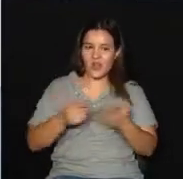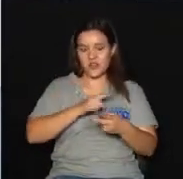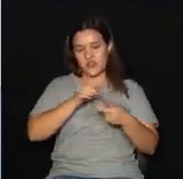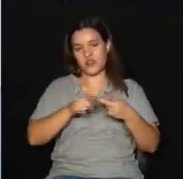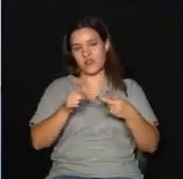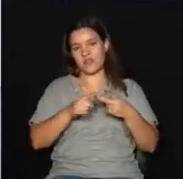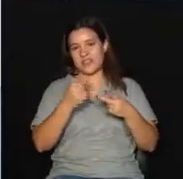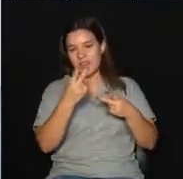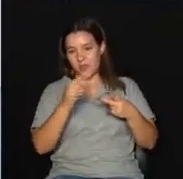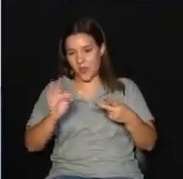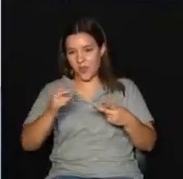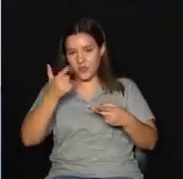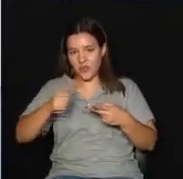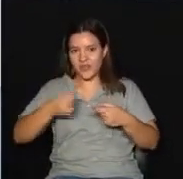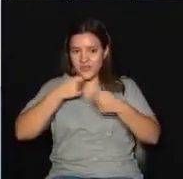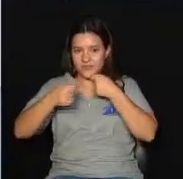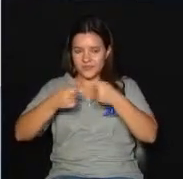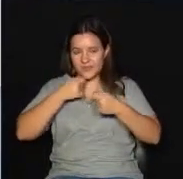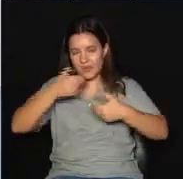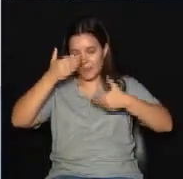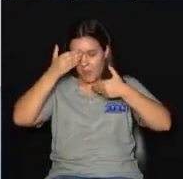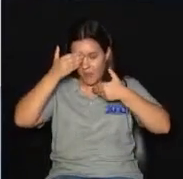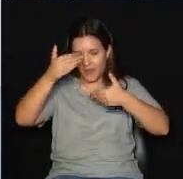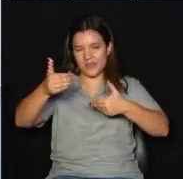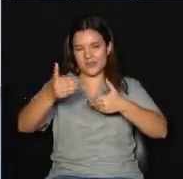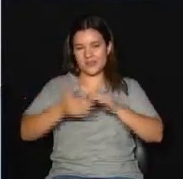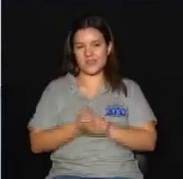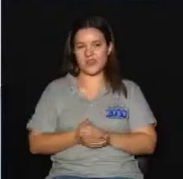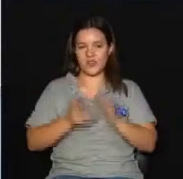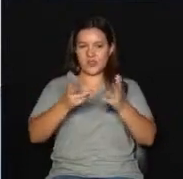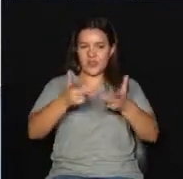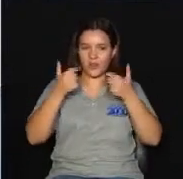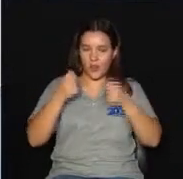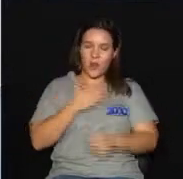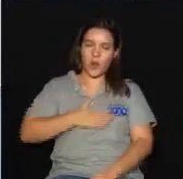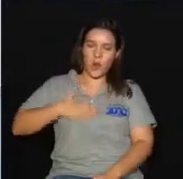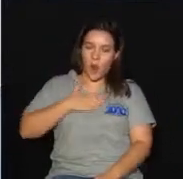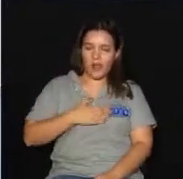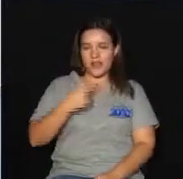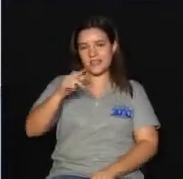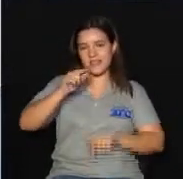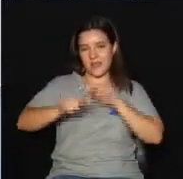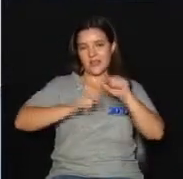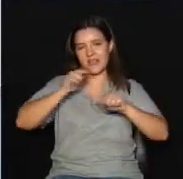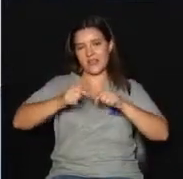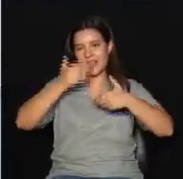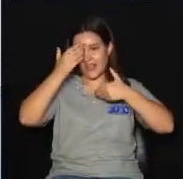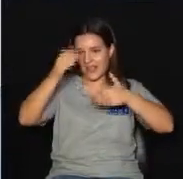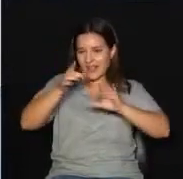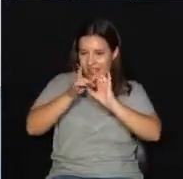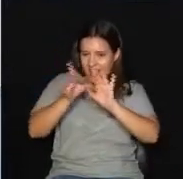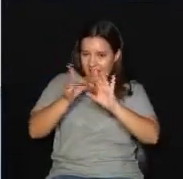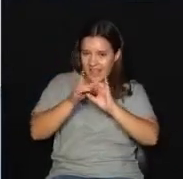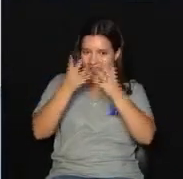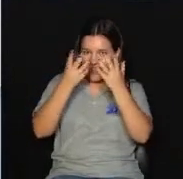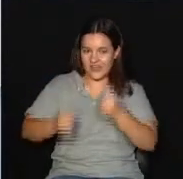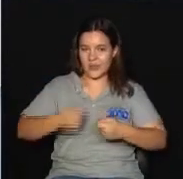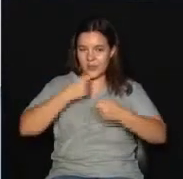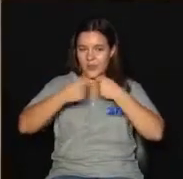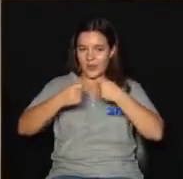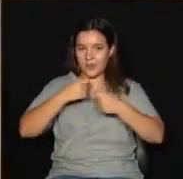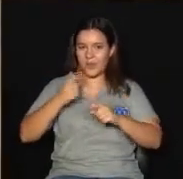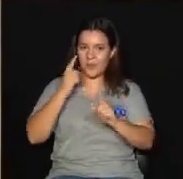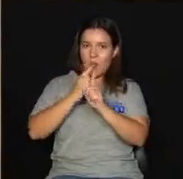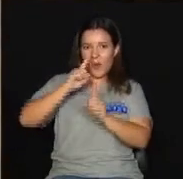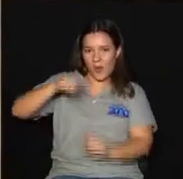está novamente aqui no segundo turno, muito obrigado, todo mundo aqui é fã do seu trabalho, agradeço a disponibilidade e até